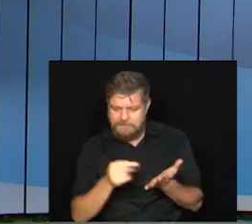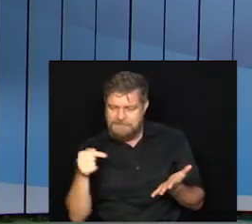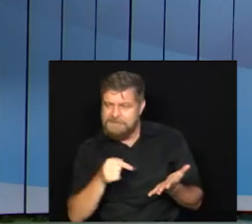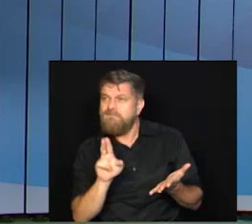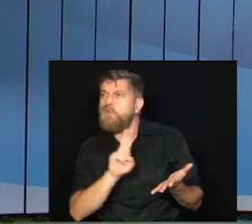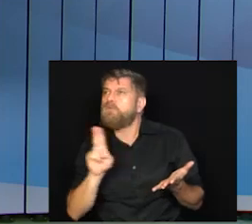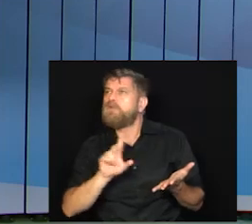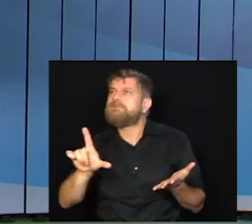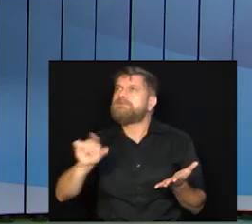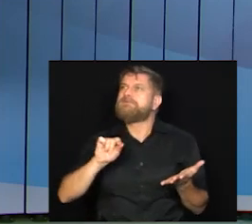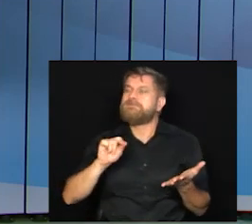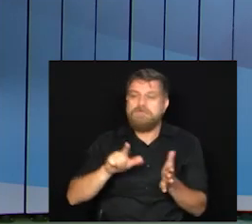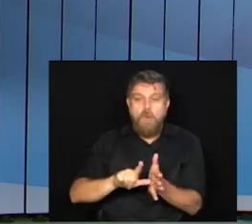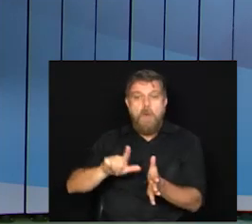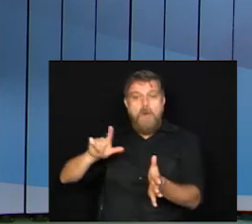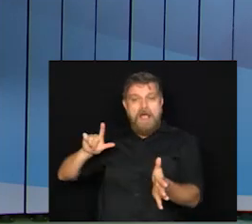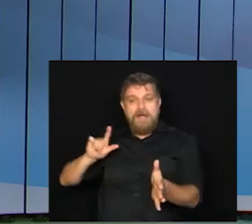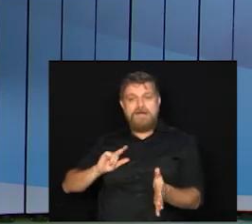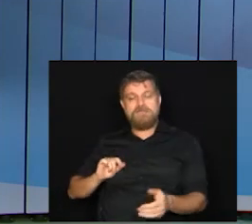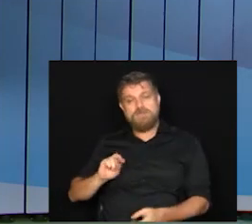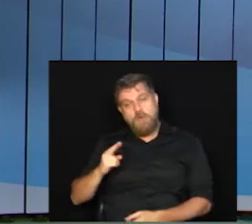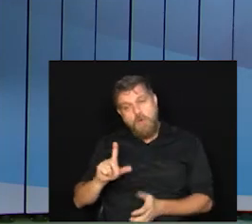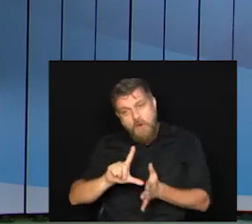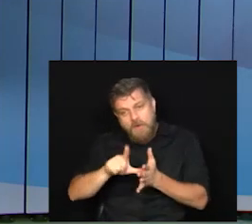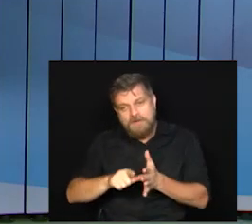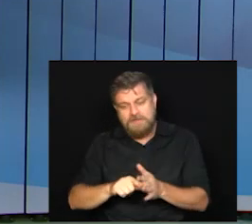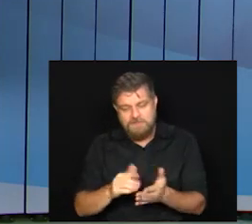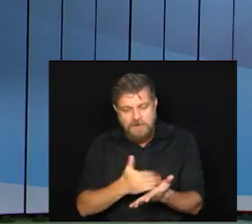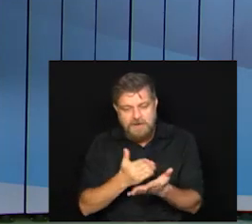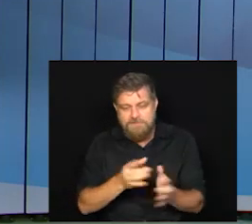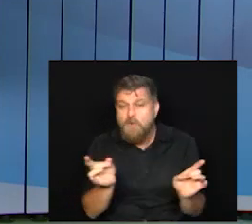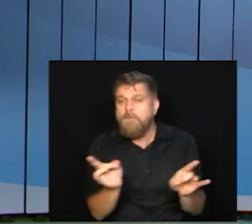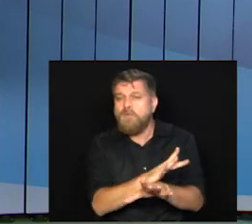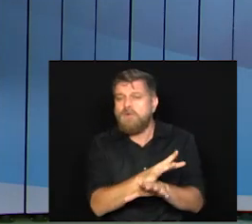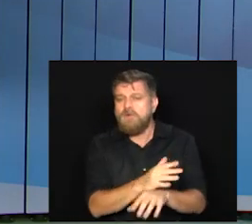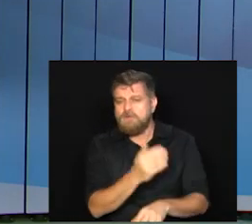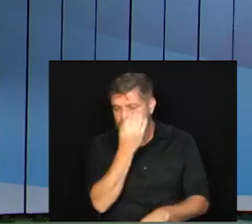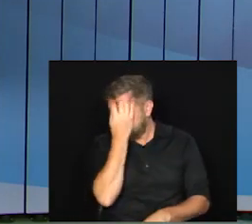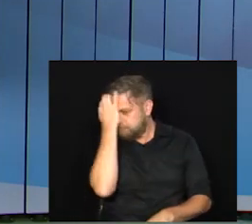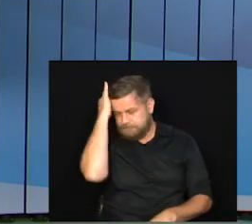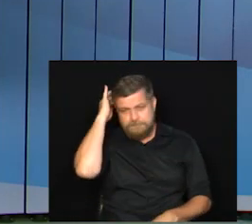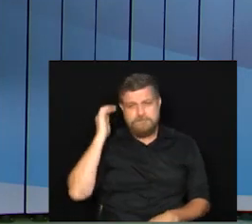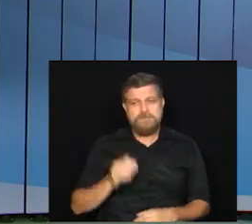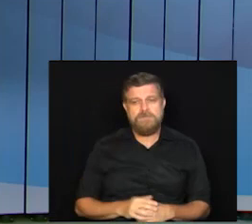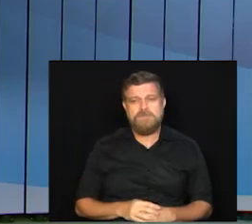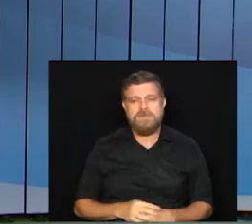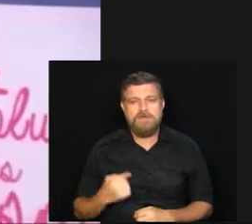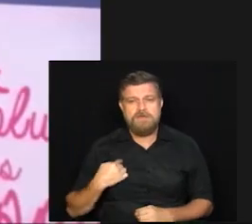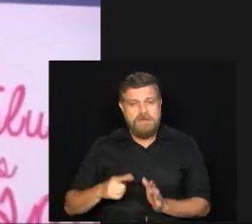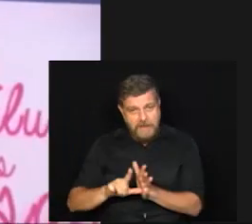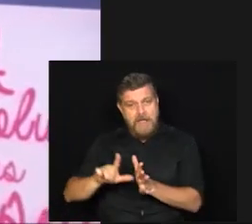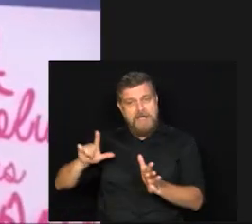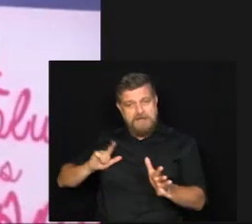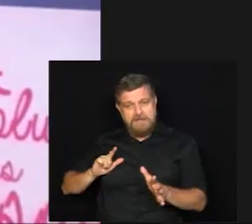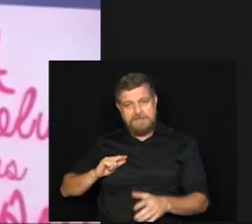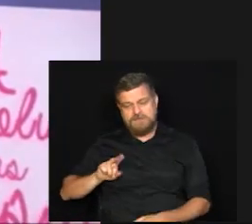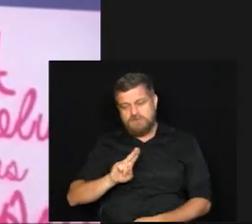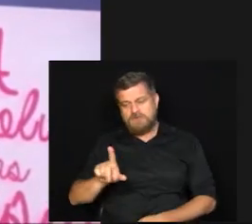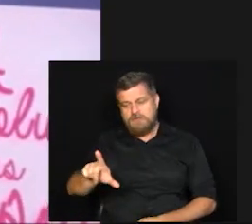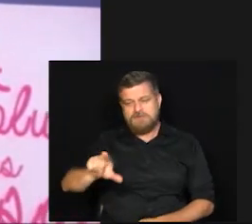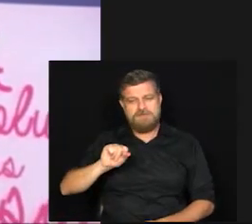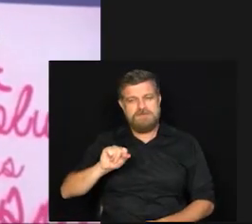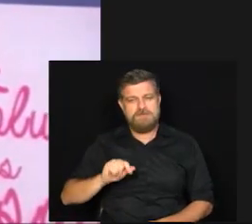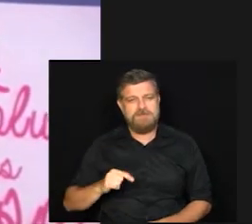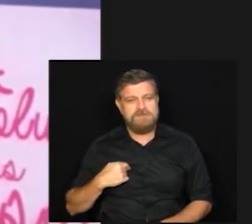Você decidiu isso antes ou depois que já estava finalizado? Não, a gente decidiu antes, a